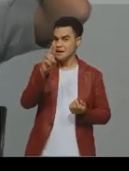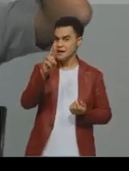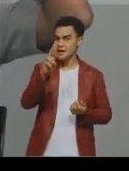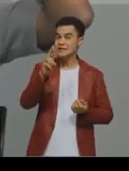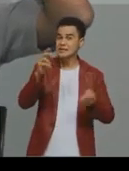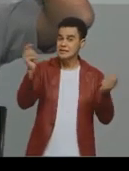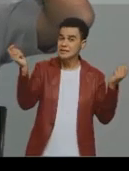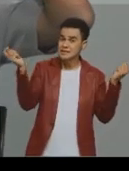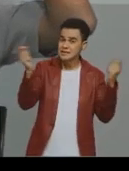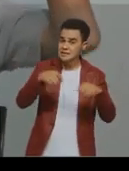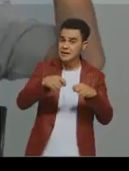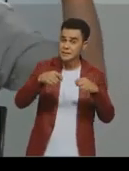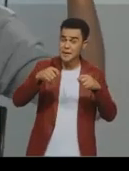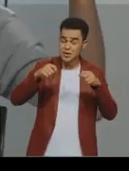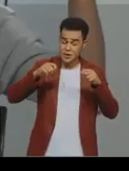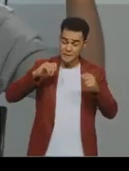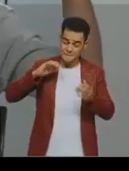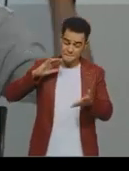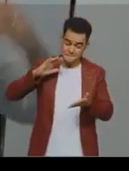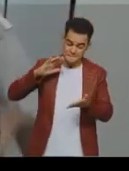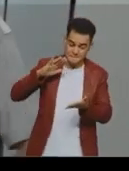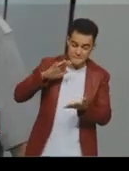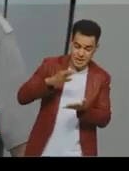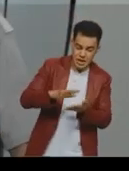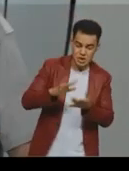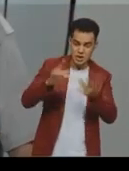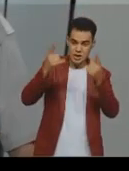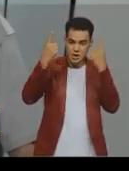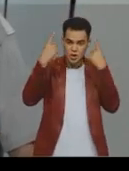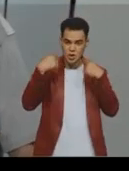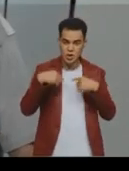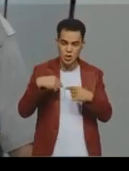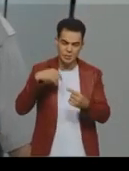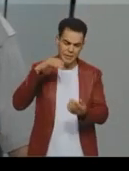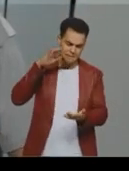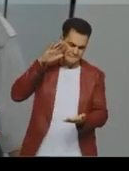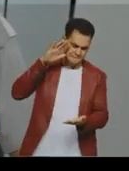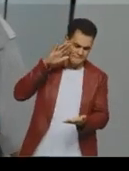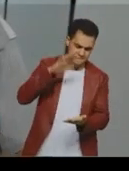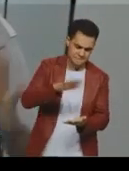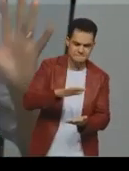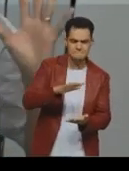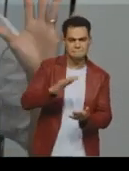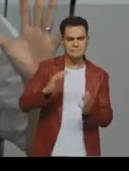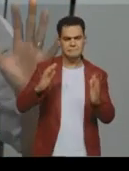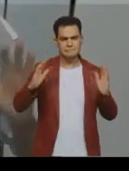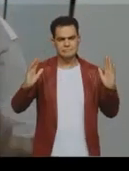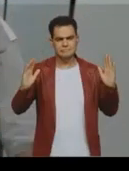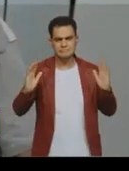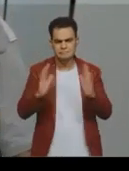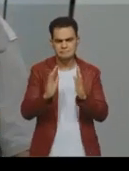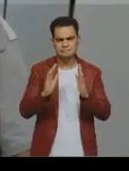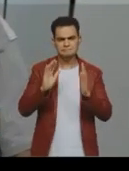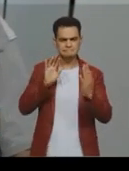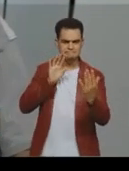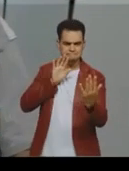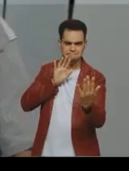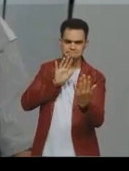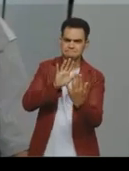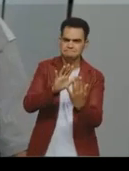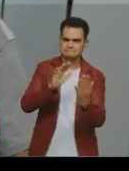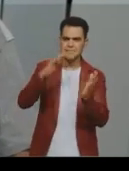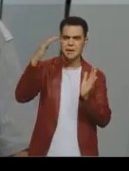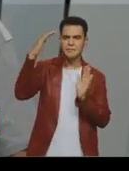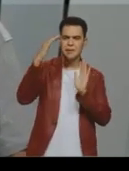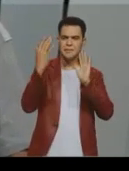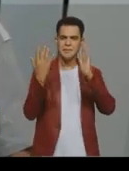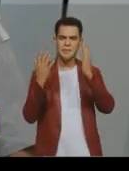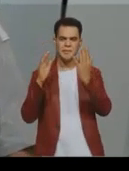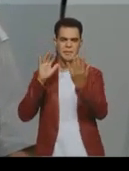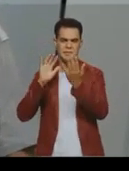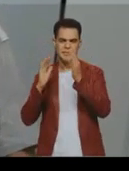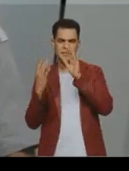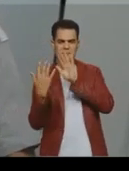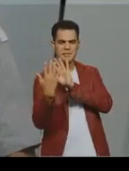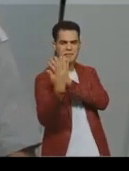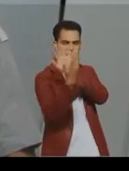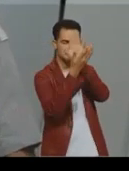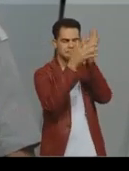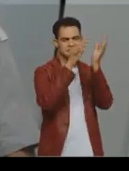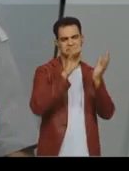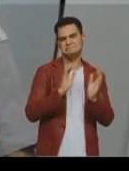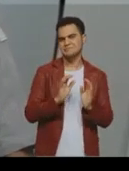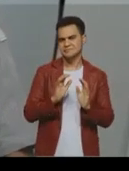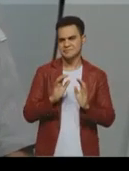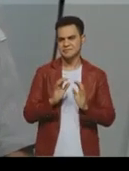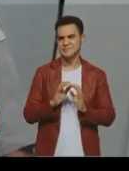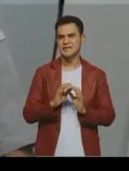de pressionar o nosso corpo em todas as direções, não só de cima para baixo, né, pensando na questão do planeta Terra, a nossa noção de em cima e